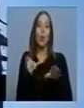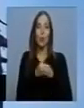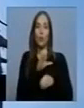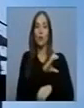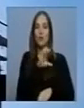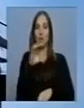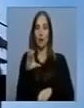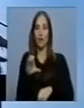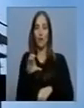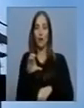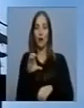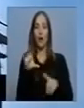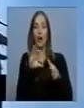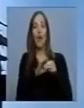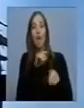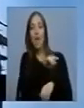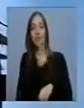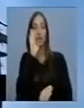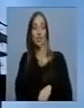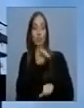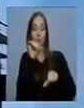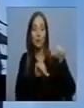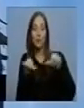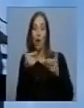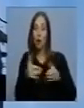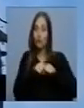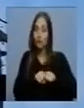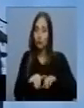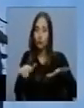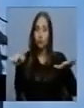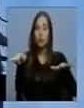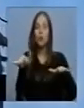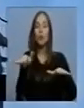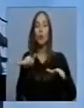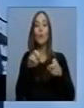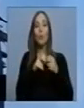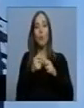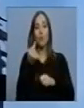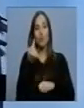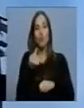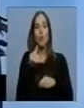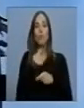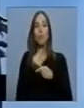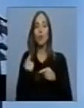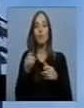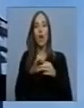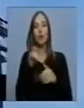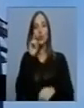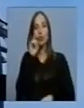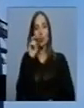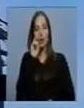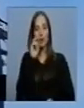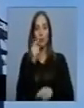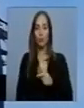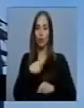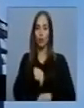em relação a esta experiência que foi agora divulgada é que é uma opção de segurança numa ou seja nós